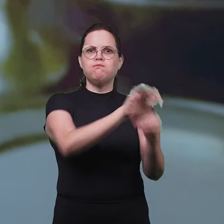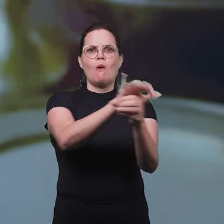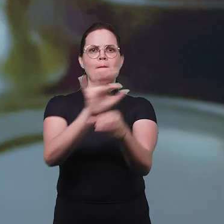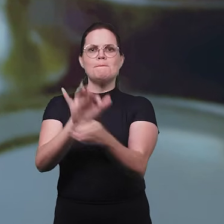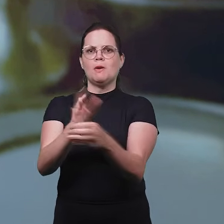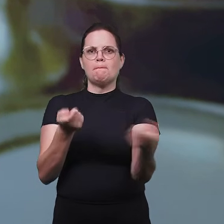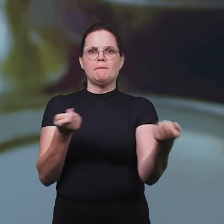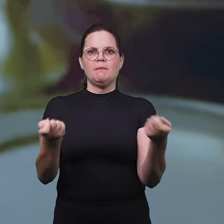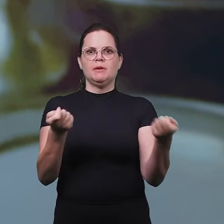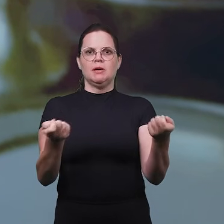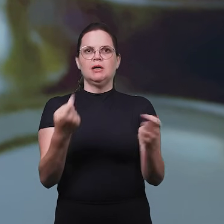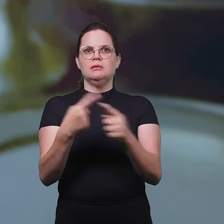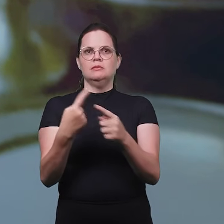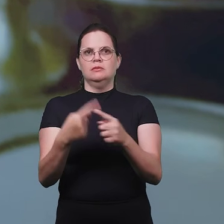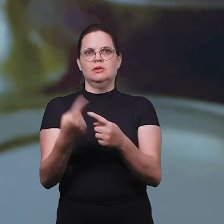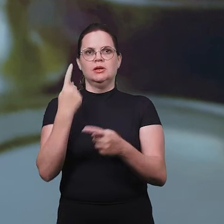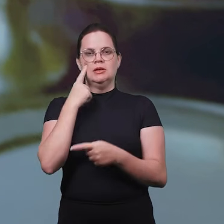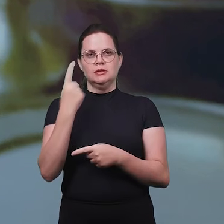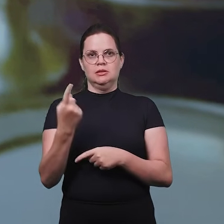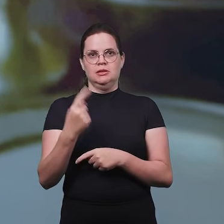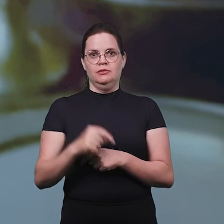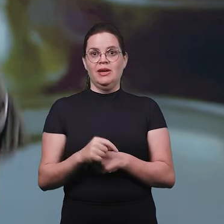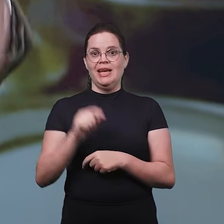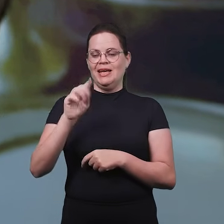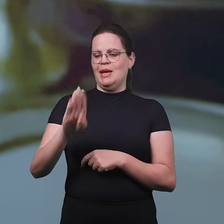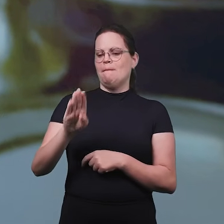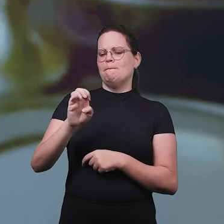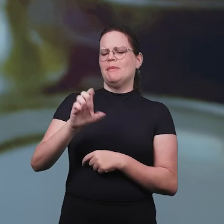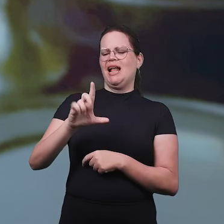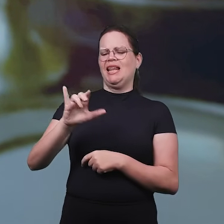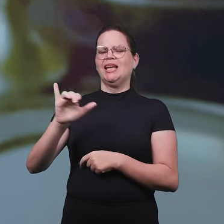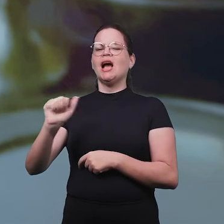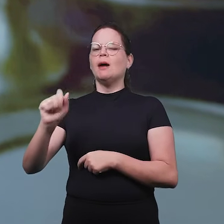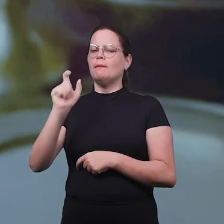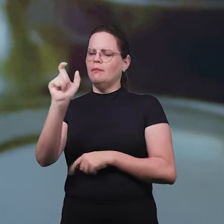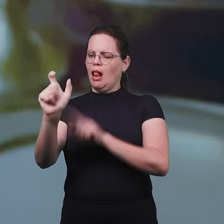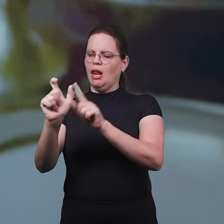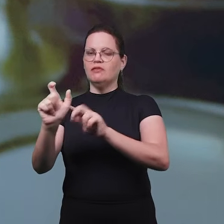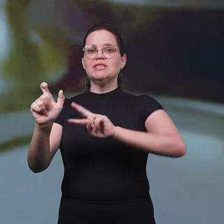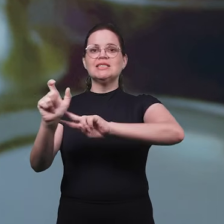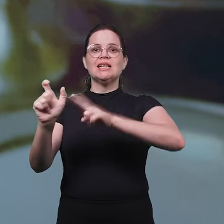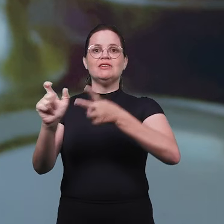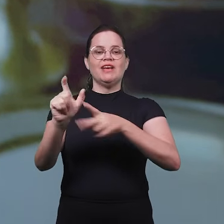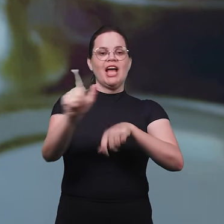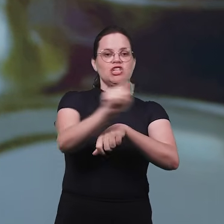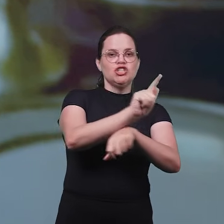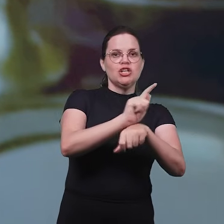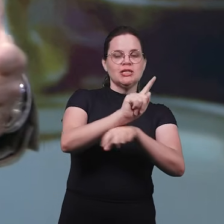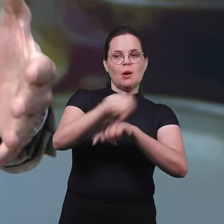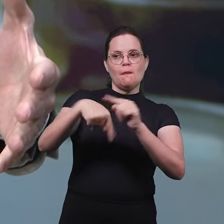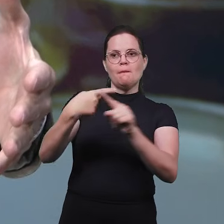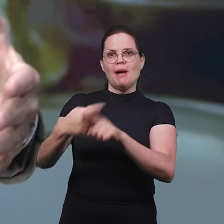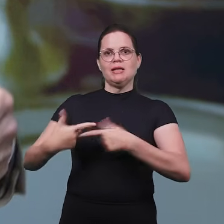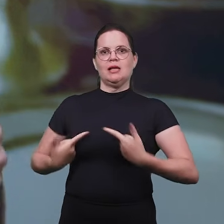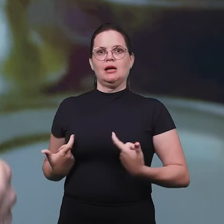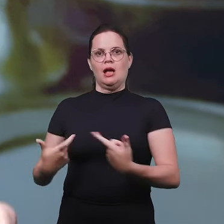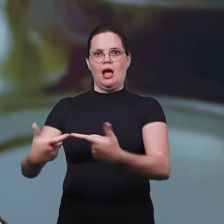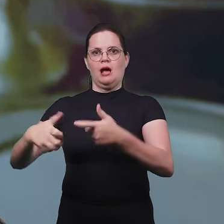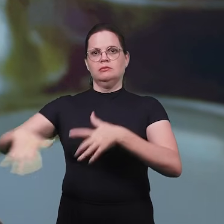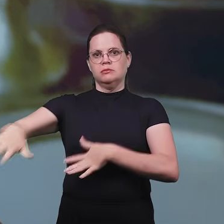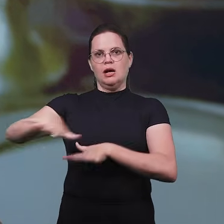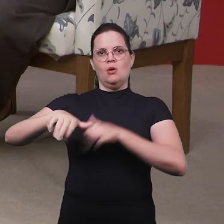Sim, sim. Porque a bélica, unir a gestão com a capacidade bélica, você amplia...